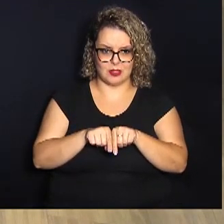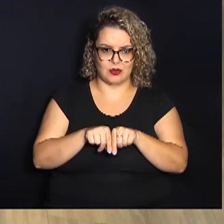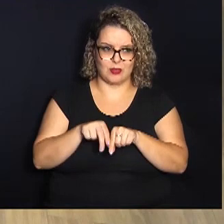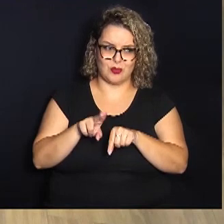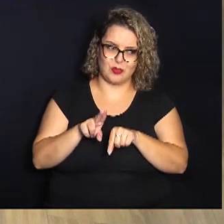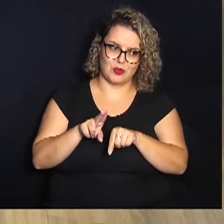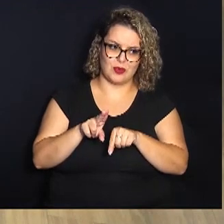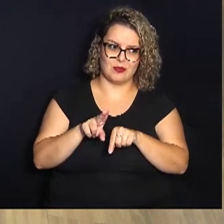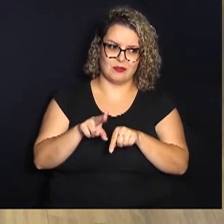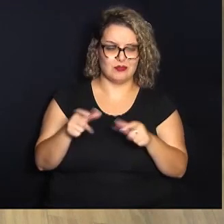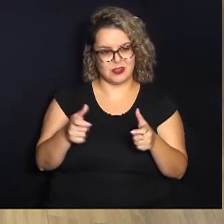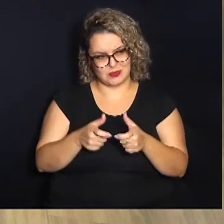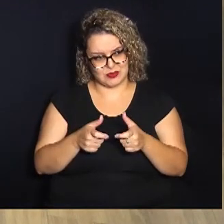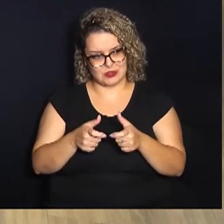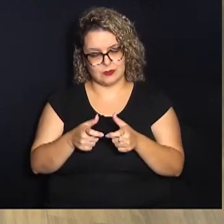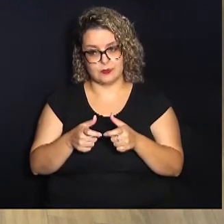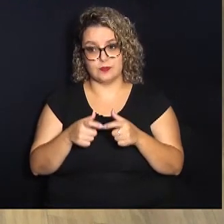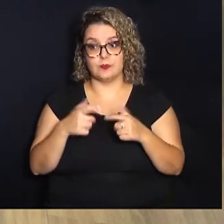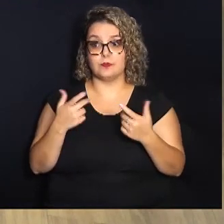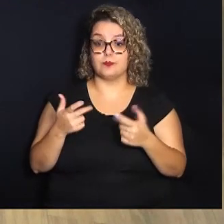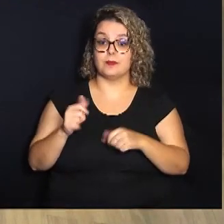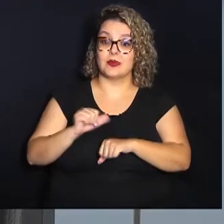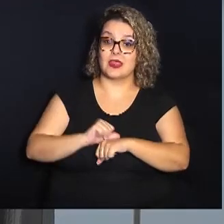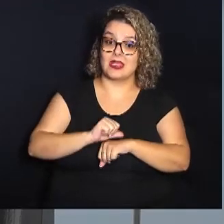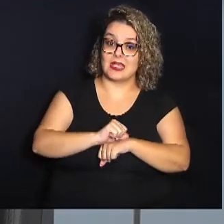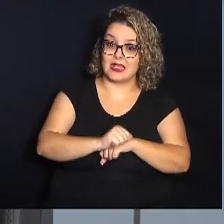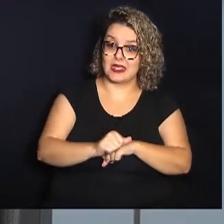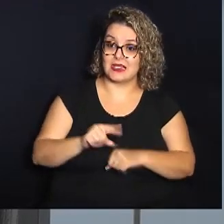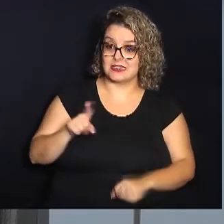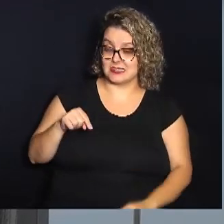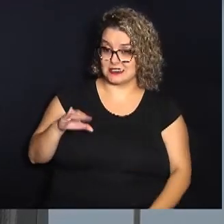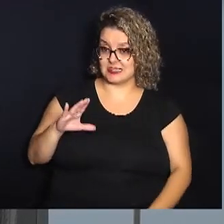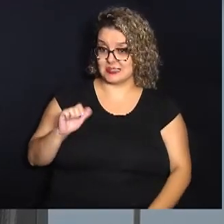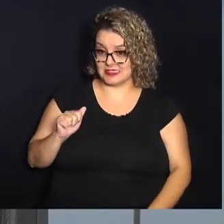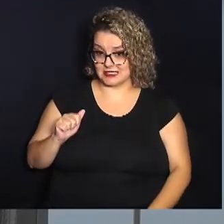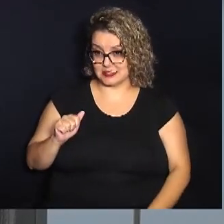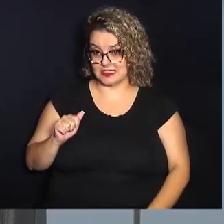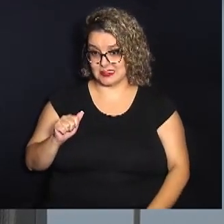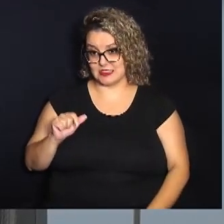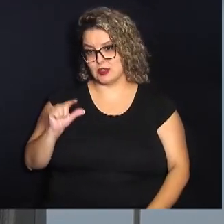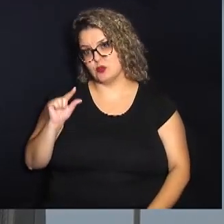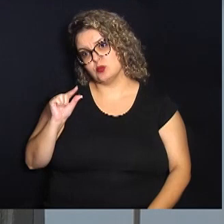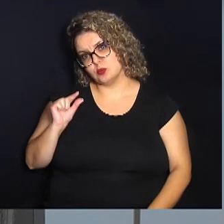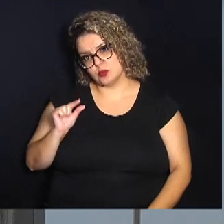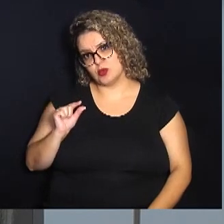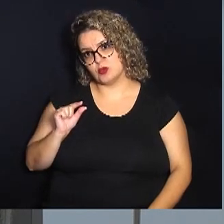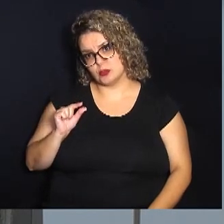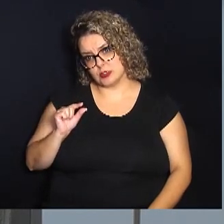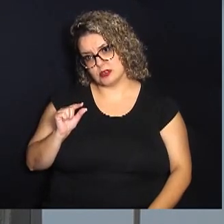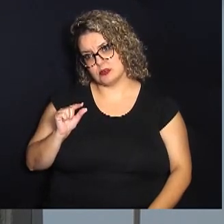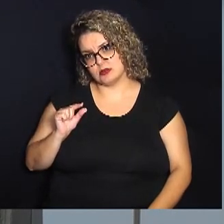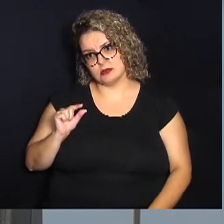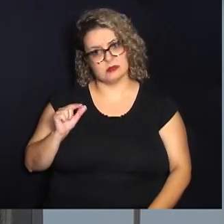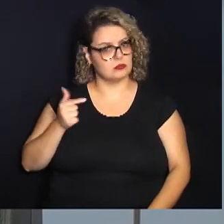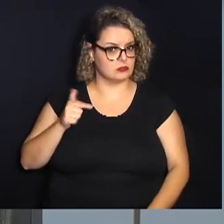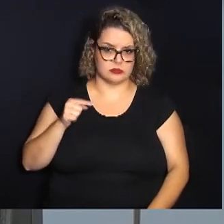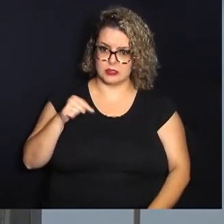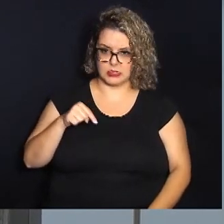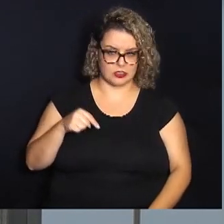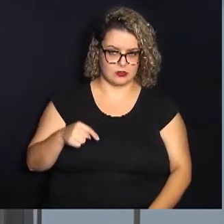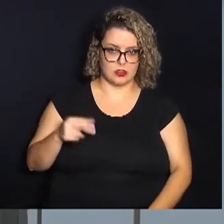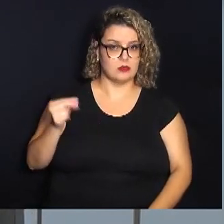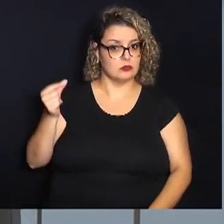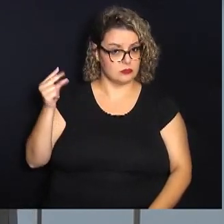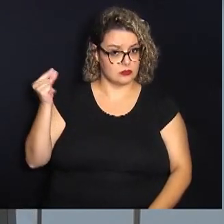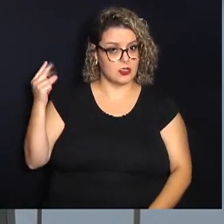que estão reduzidos? A zika a gente está com uma transmissão muito baixa, aqui a gente não tem casos já há alguns